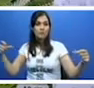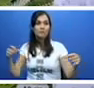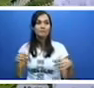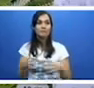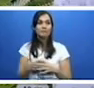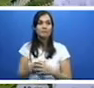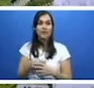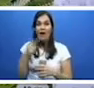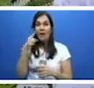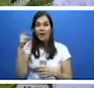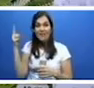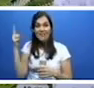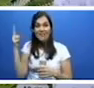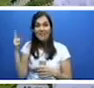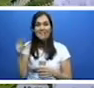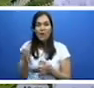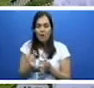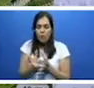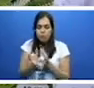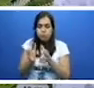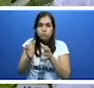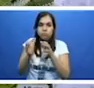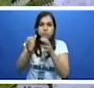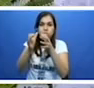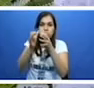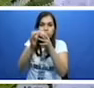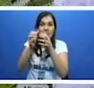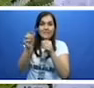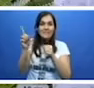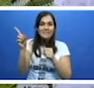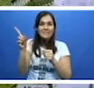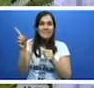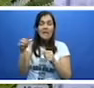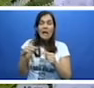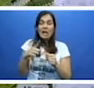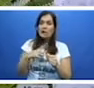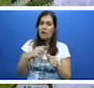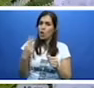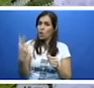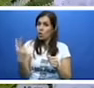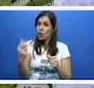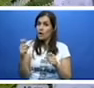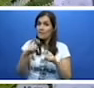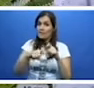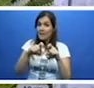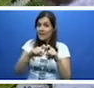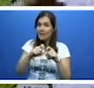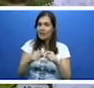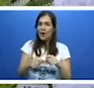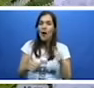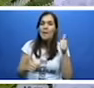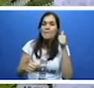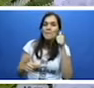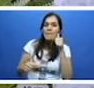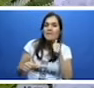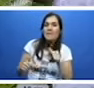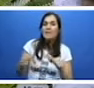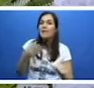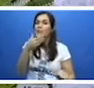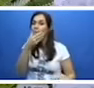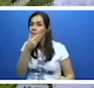reprodução um cone da sika a essa planta ela tem dois sexos separados EA planta macho e a planta fêmea